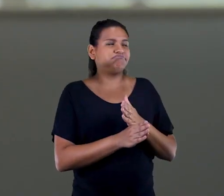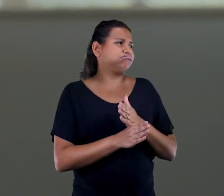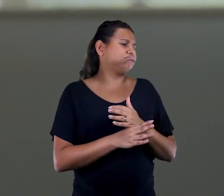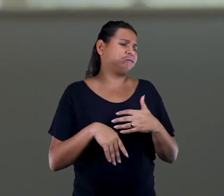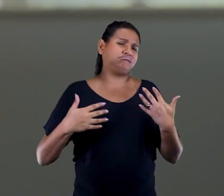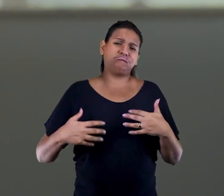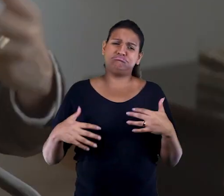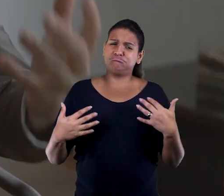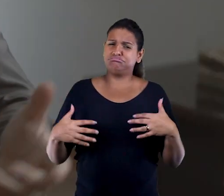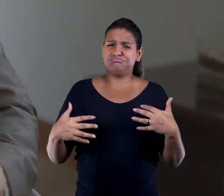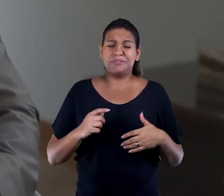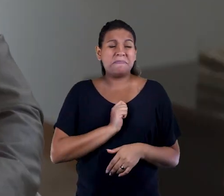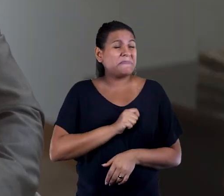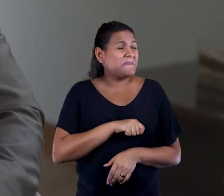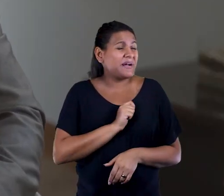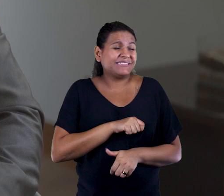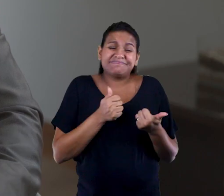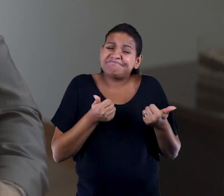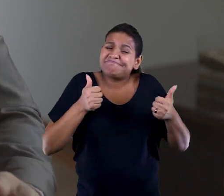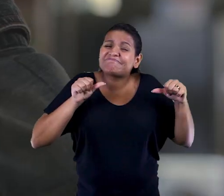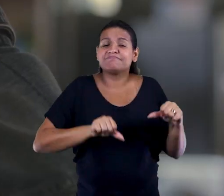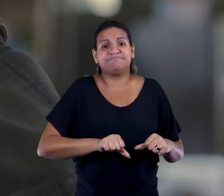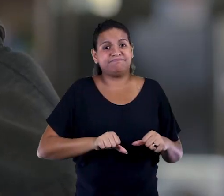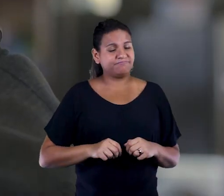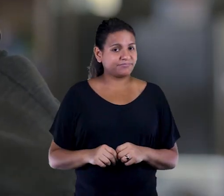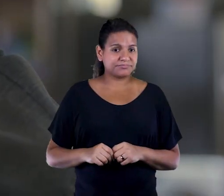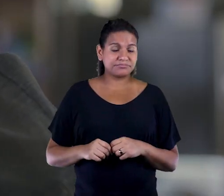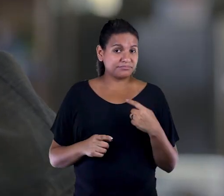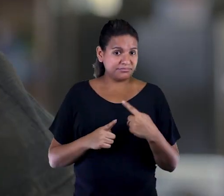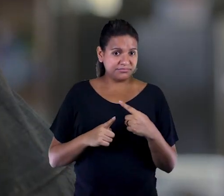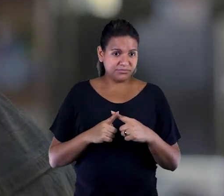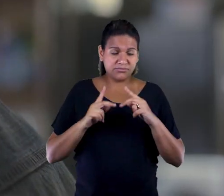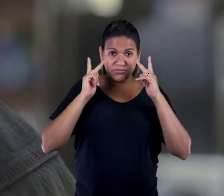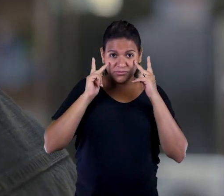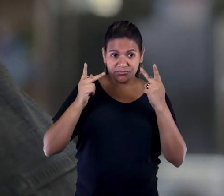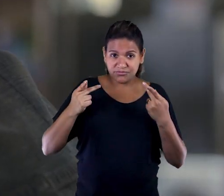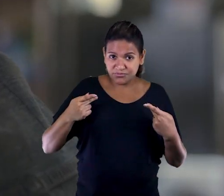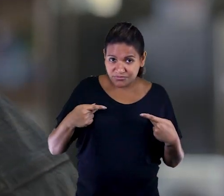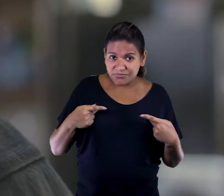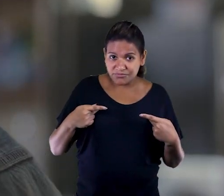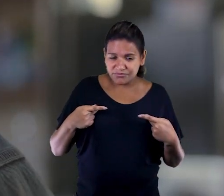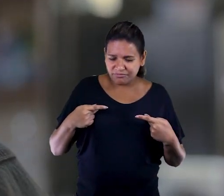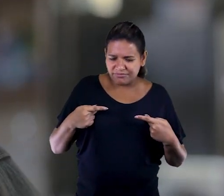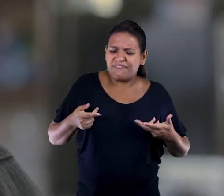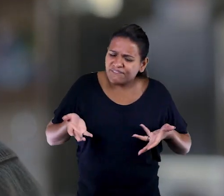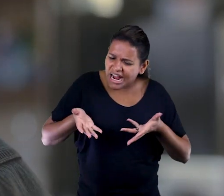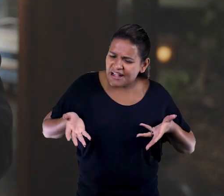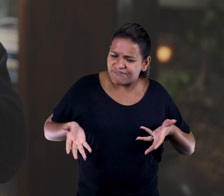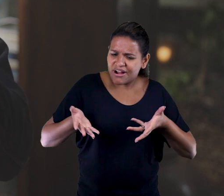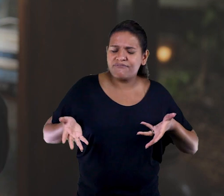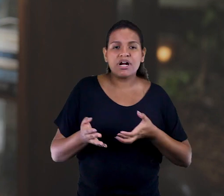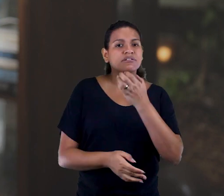coisa... Isso extrapola a questão da maldade humana. Humanos exploravam cães em lutas até a